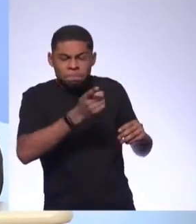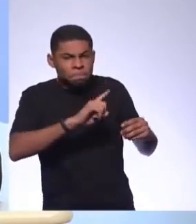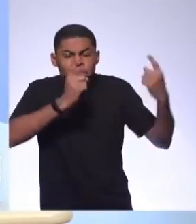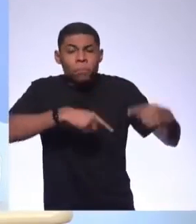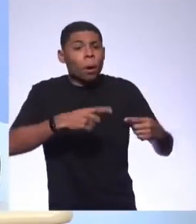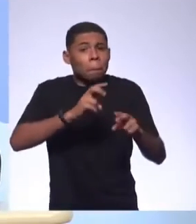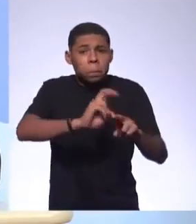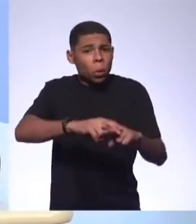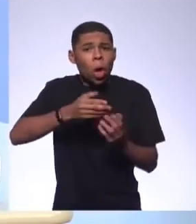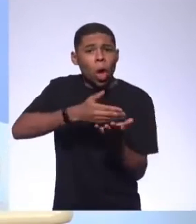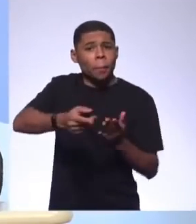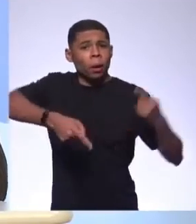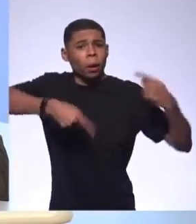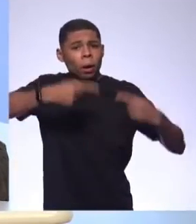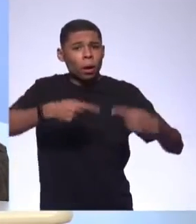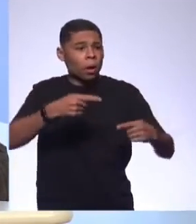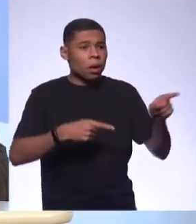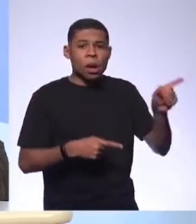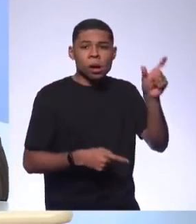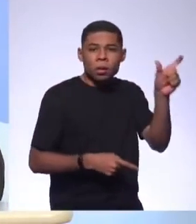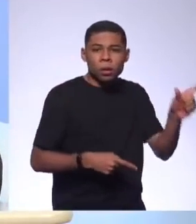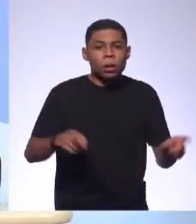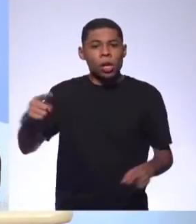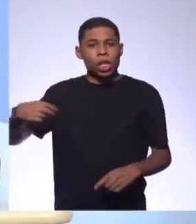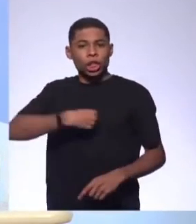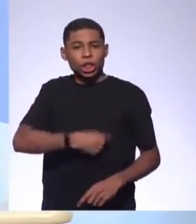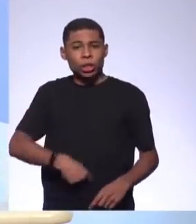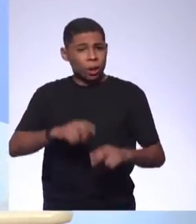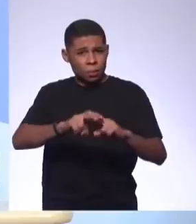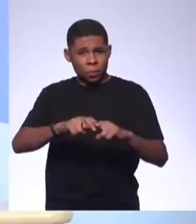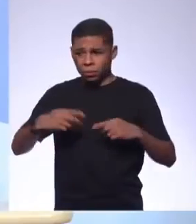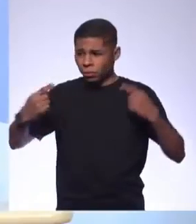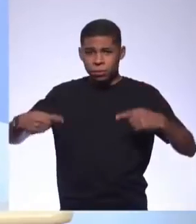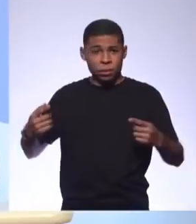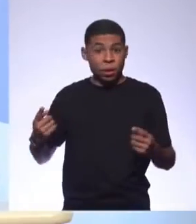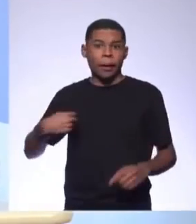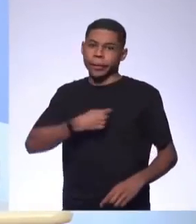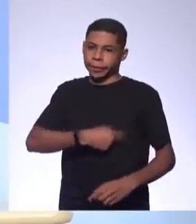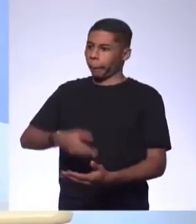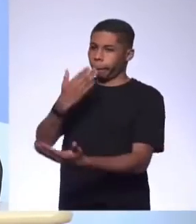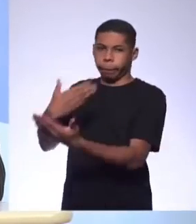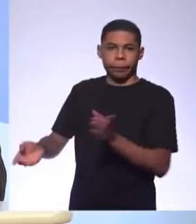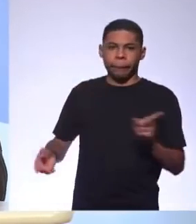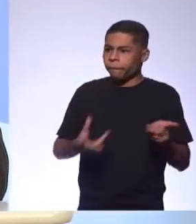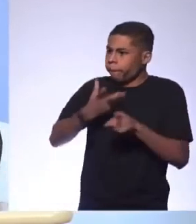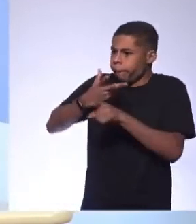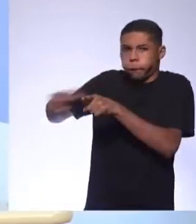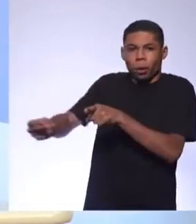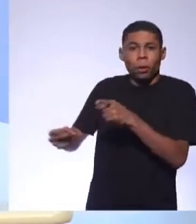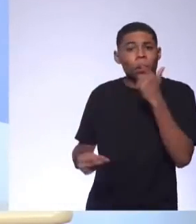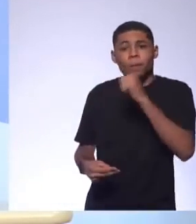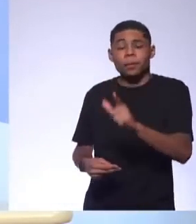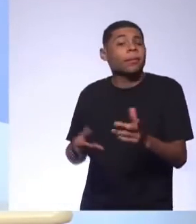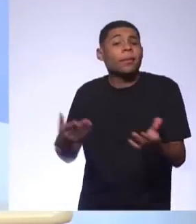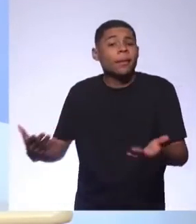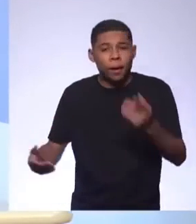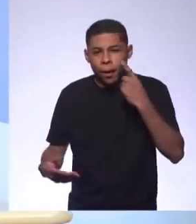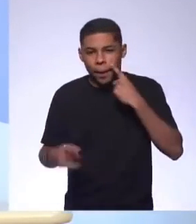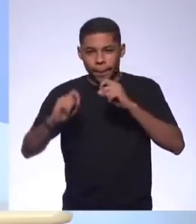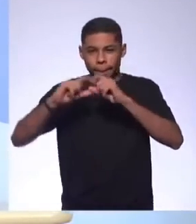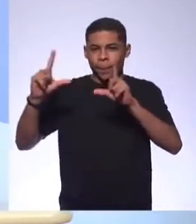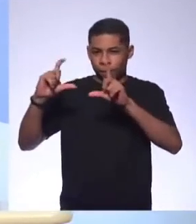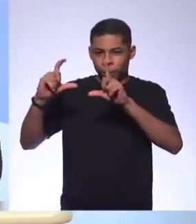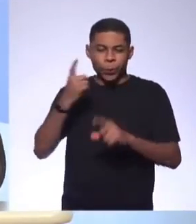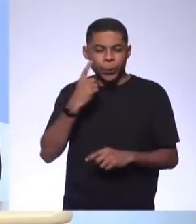uma guerra entre a China e a Inglaterra. A China perdeu essa guerra e eles, como vamos ver aí na